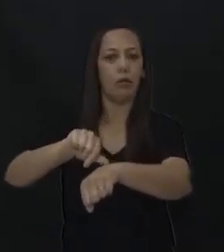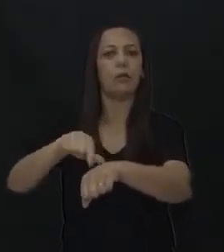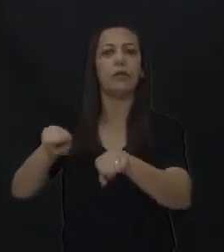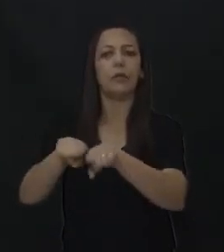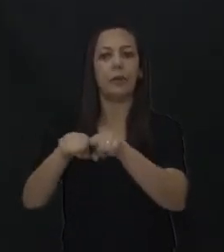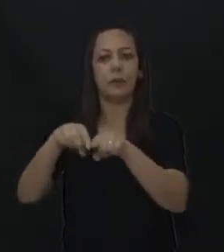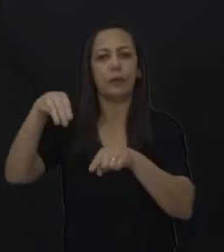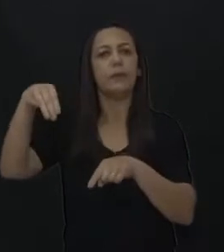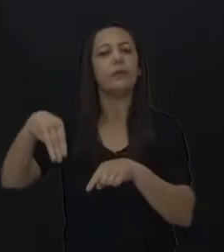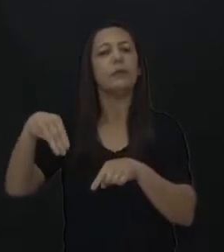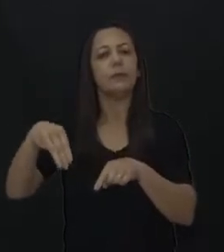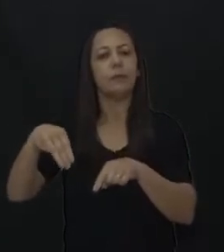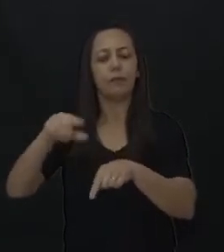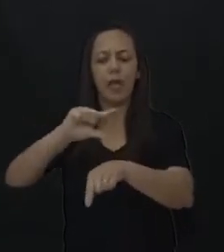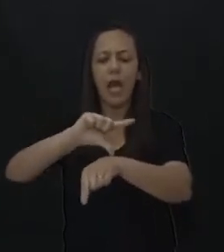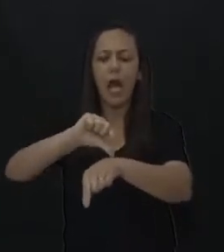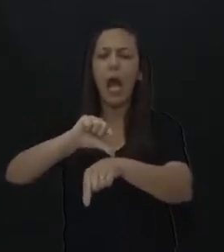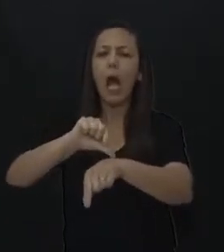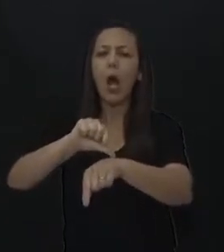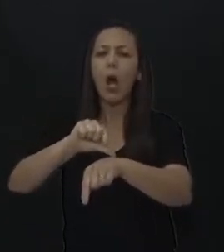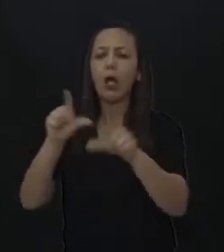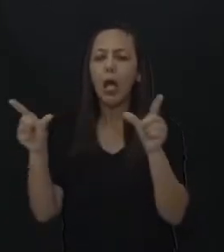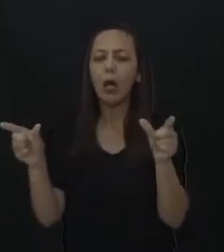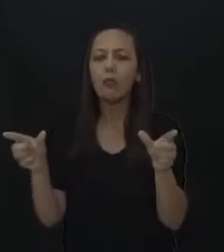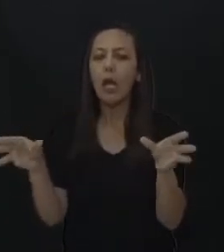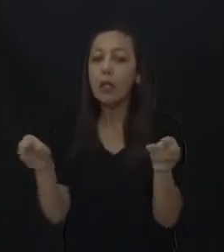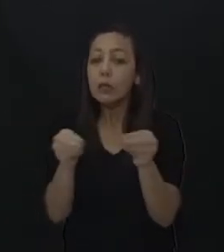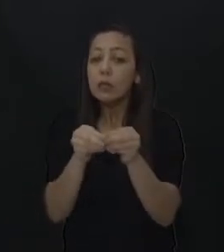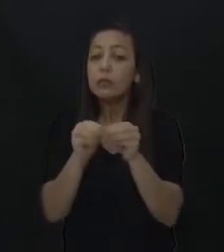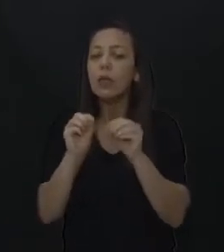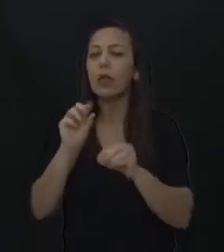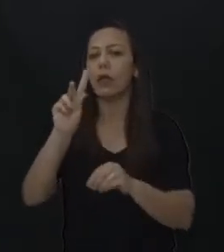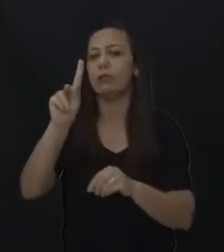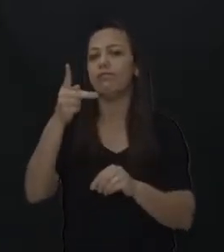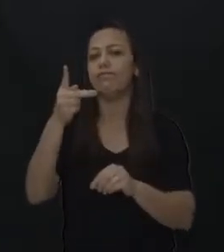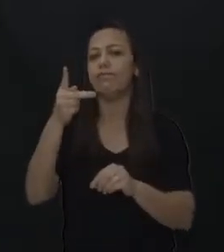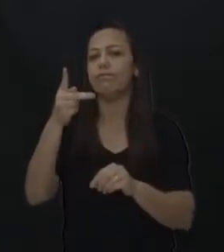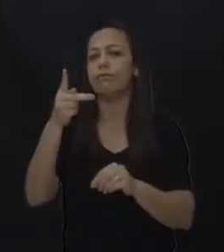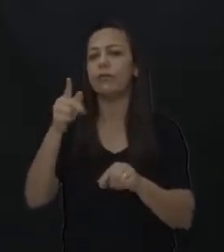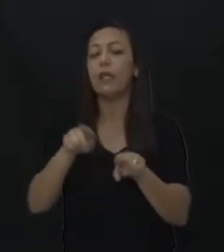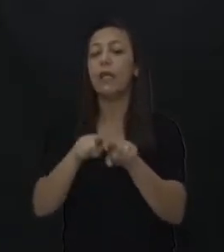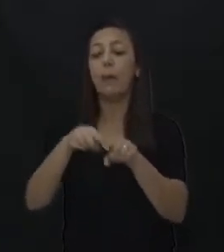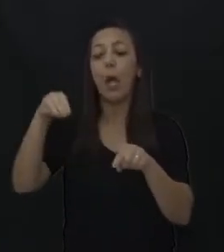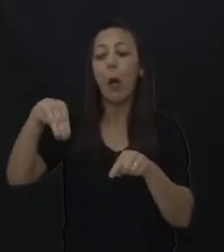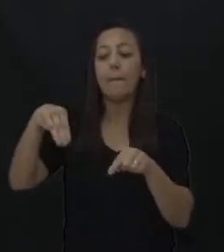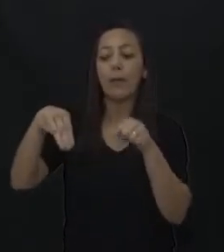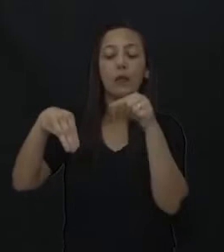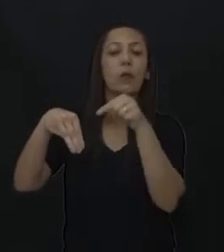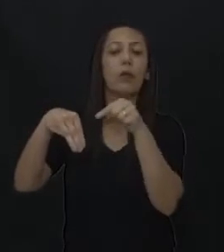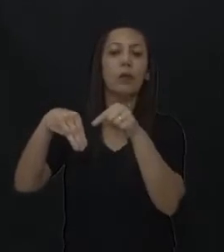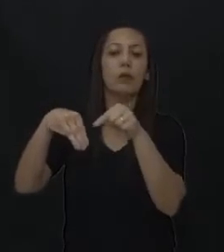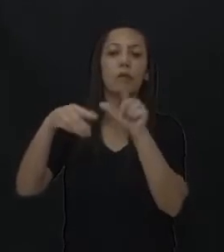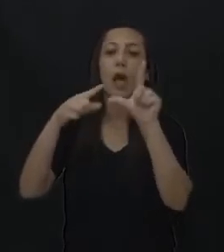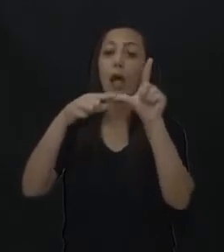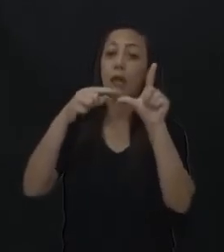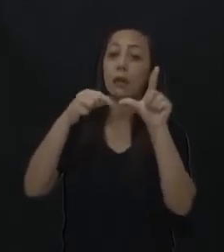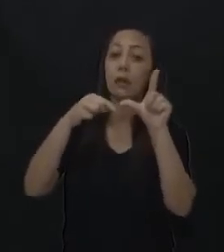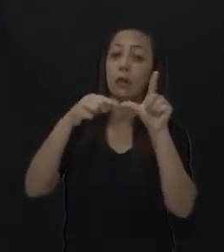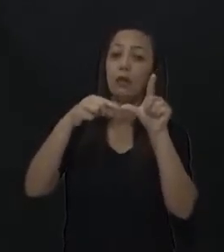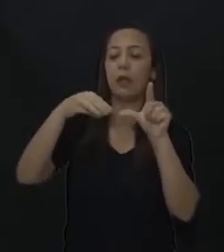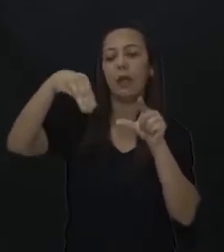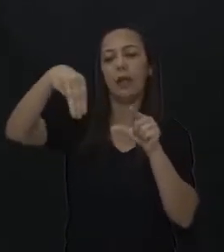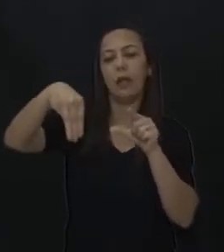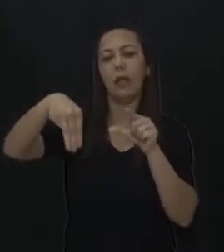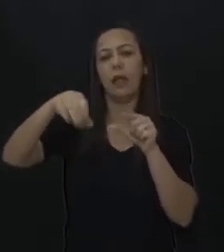geralmente a hora, a sua abreviação é dada pela letra H e o minuto tem a abreviação dada por